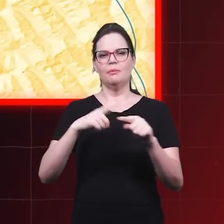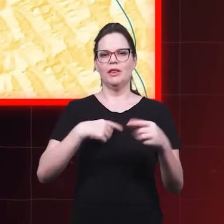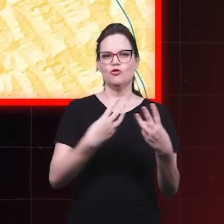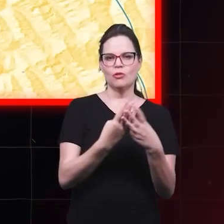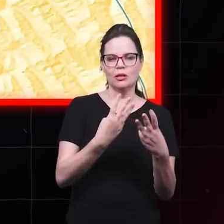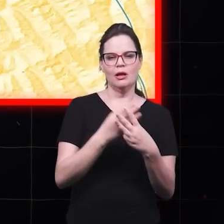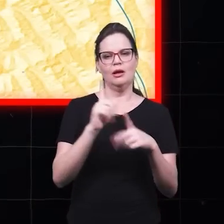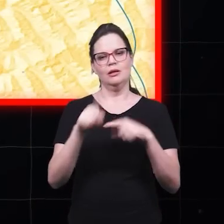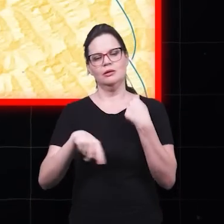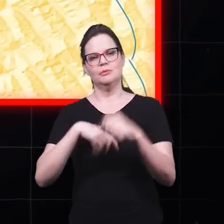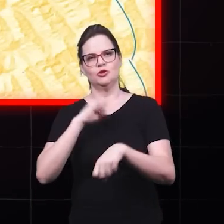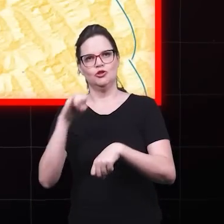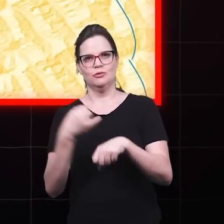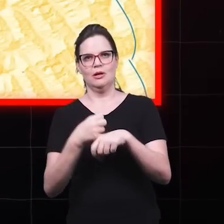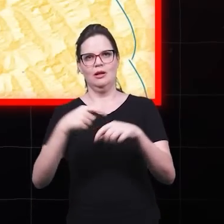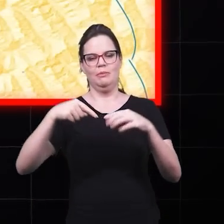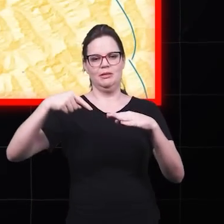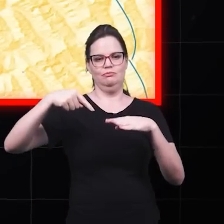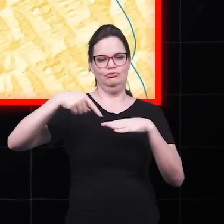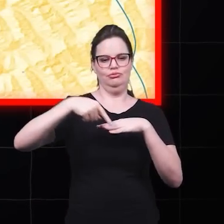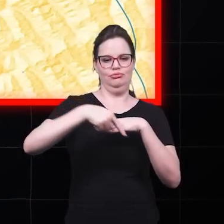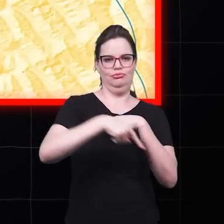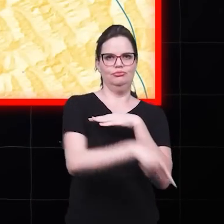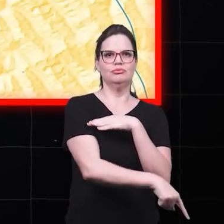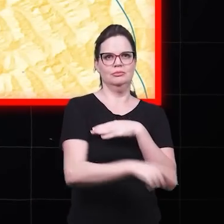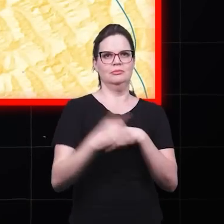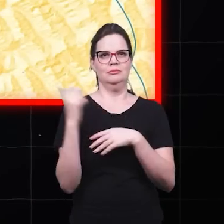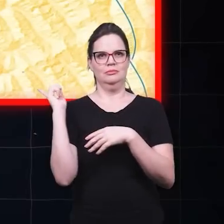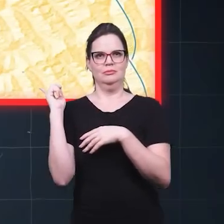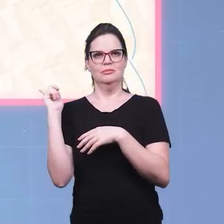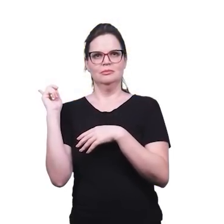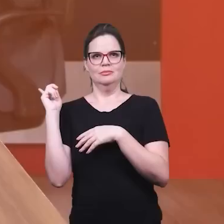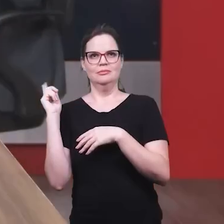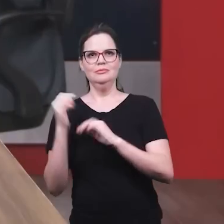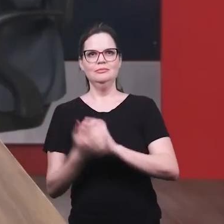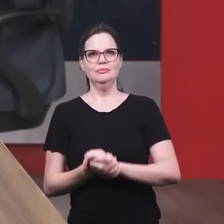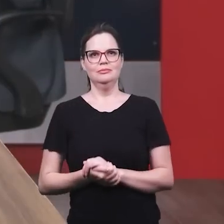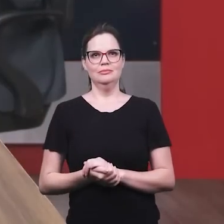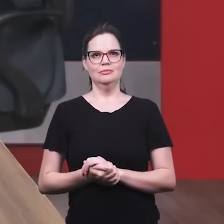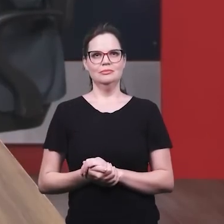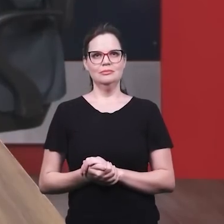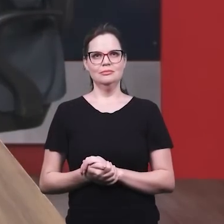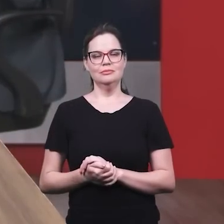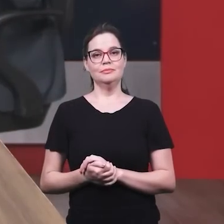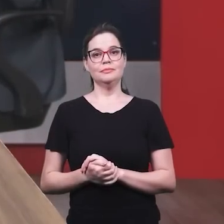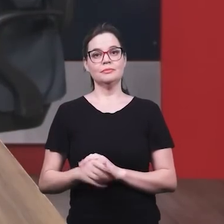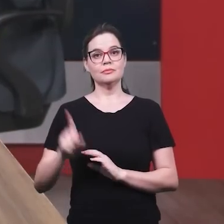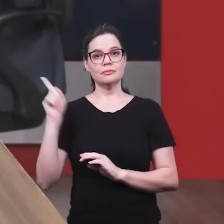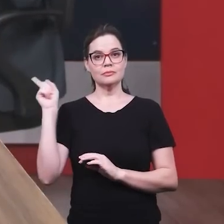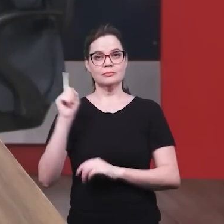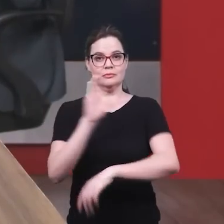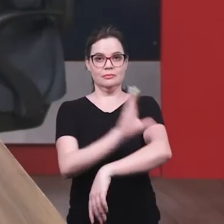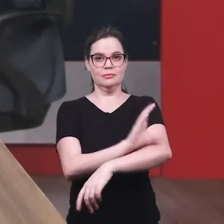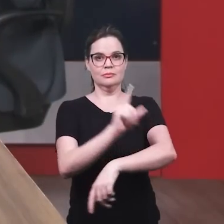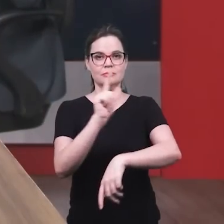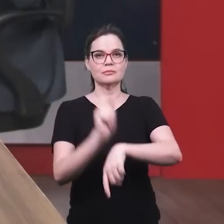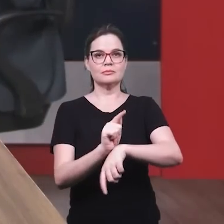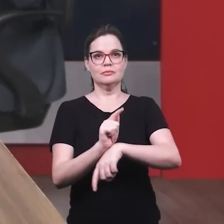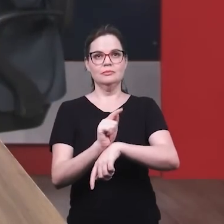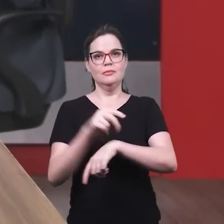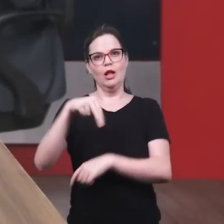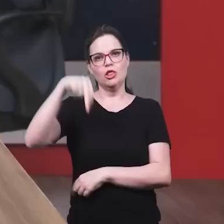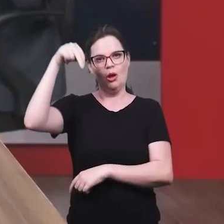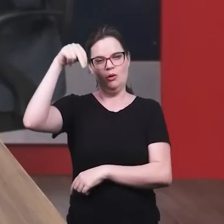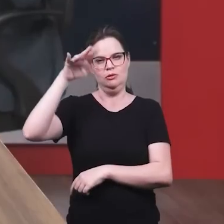E essa parte que é mais, a prevalência é mais judaica, né, pastor? Lá na Caná da Galileia, como o pastor falou, é uma